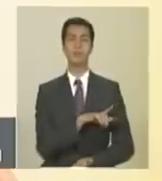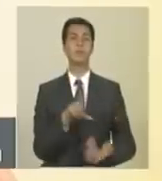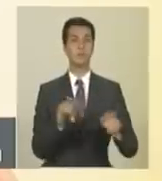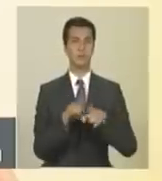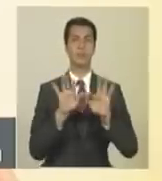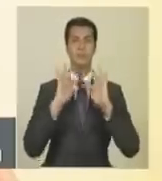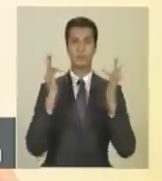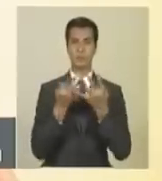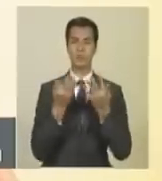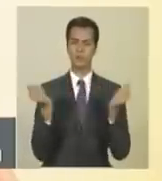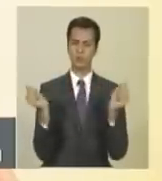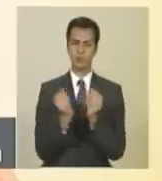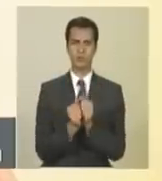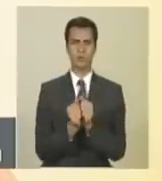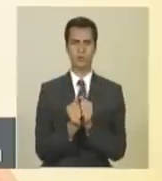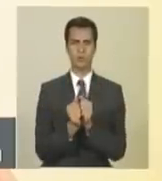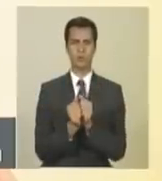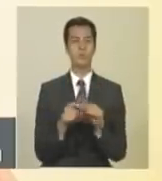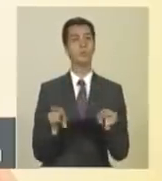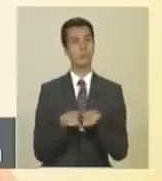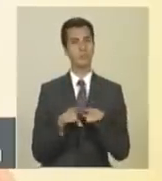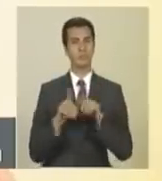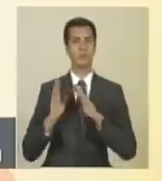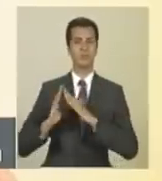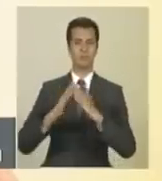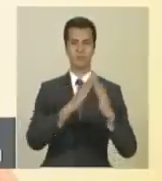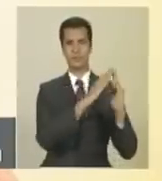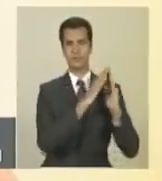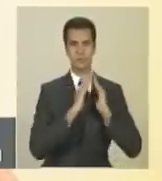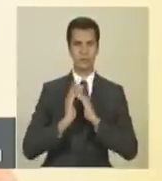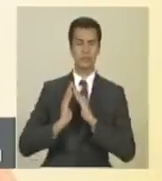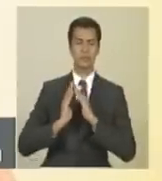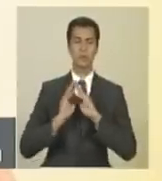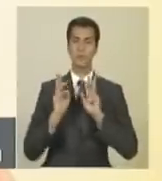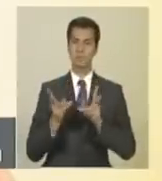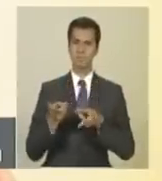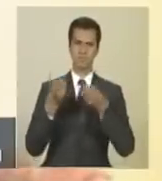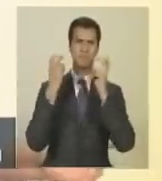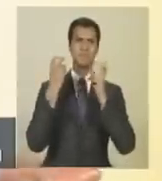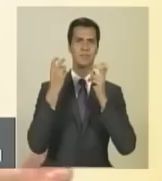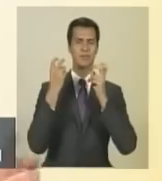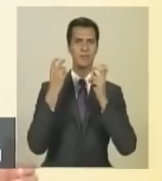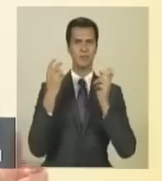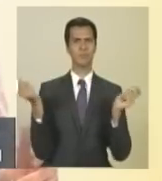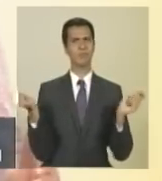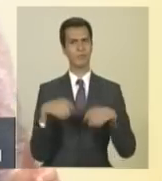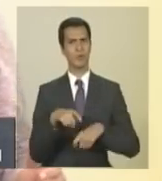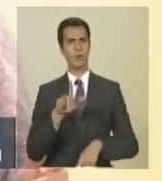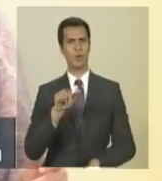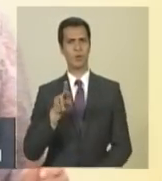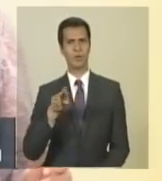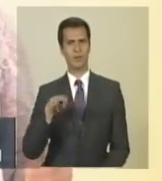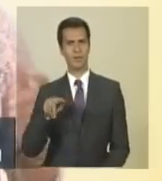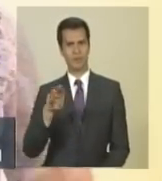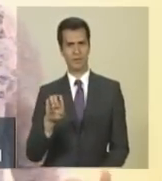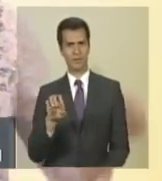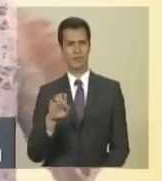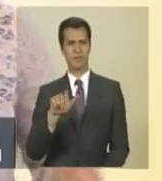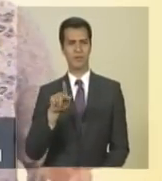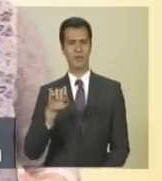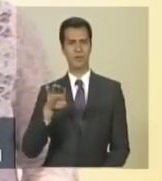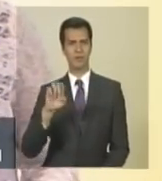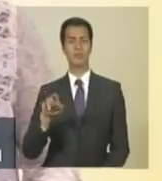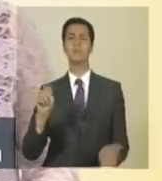juntos, e também os vizinhos percebem que é possível que a Lorene Laiane